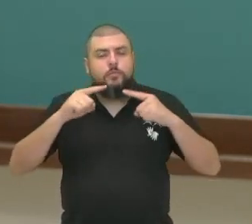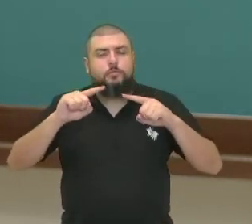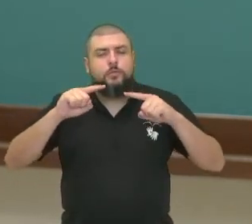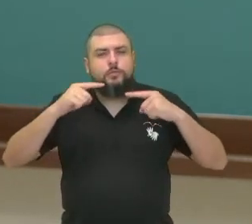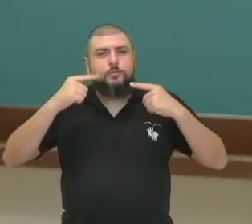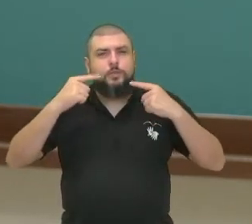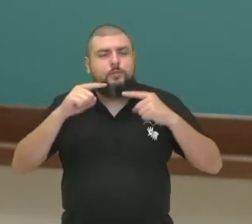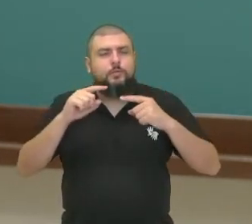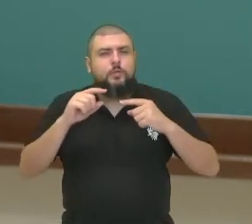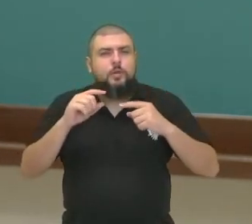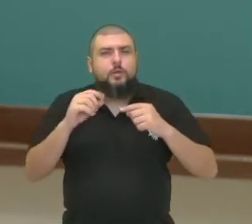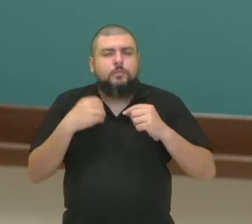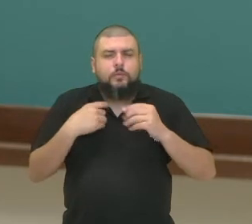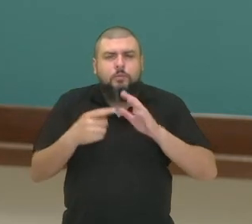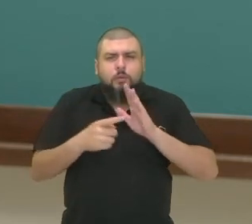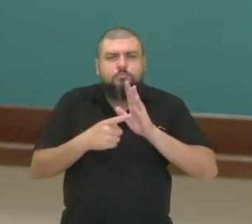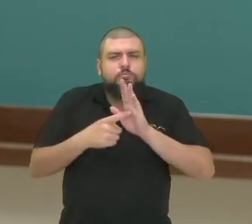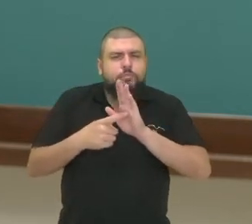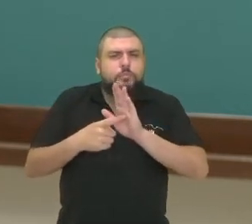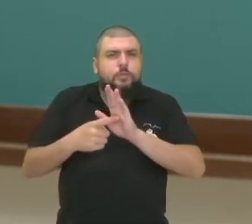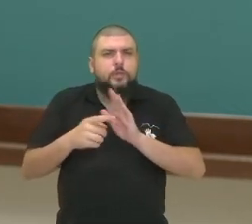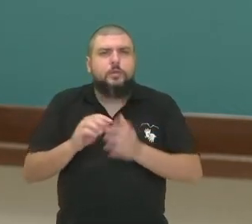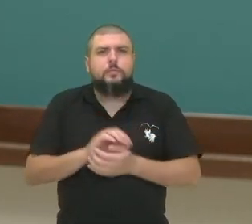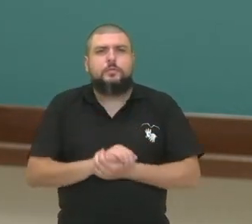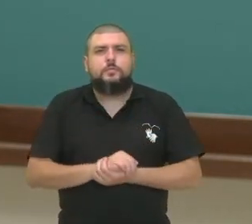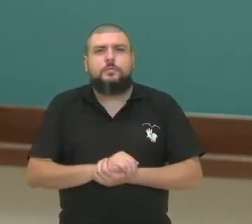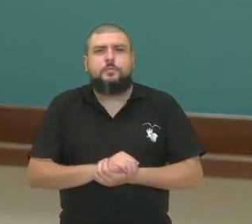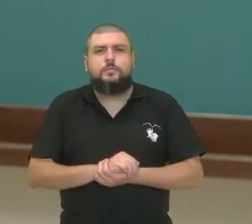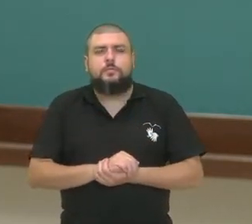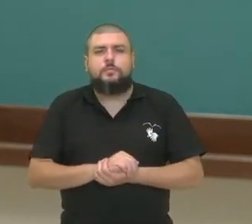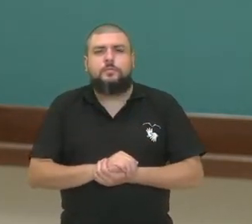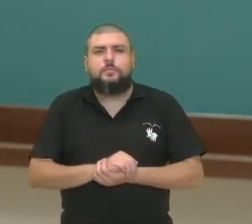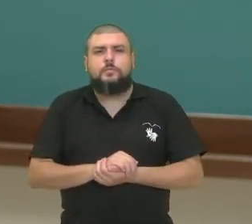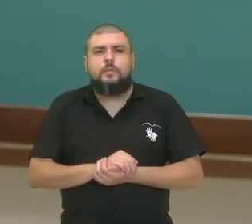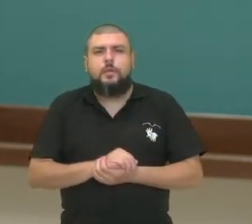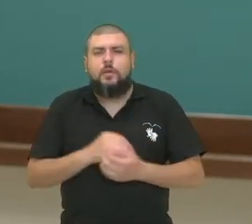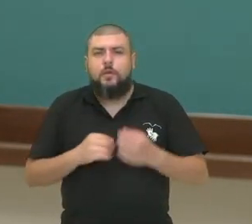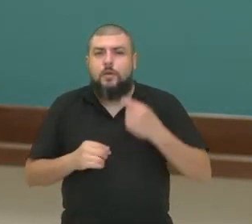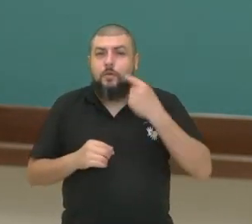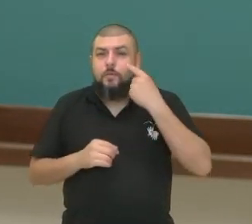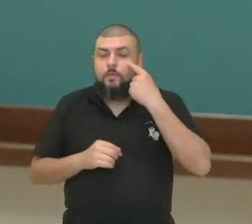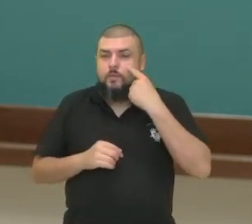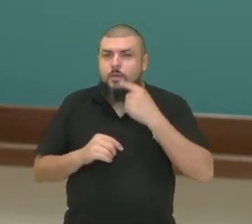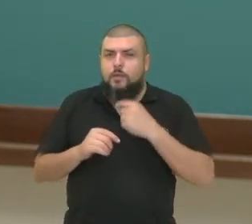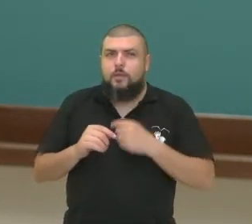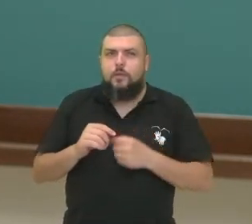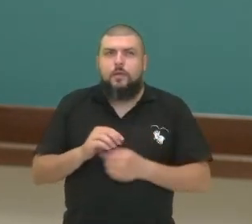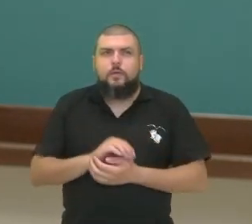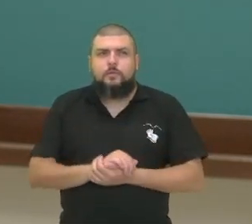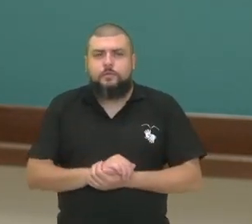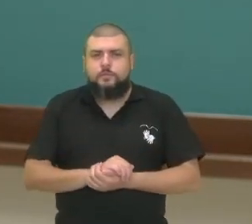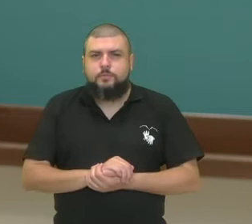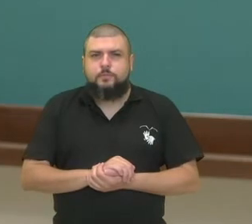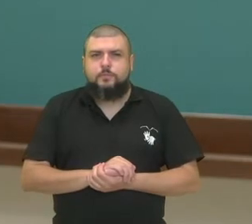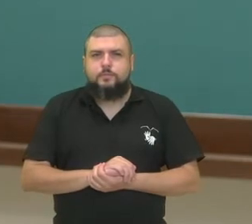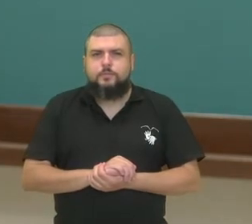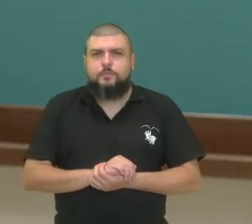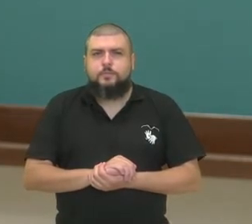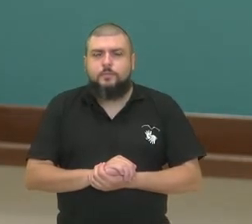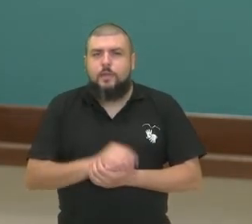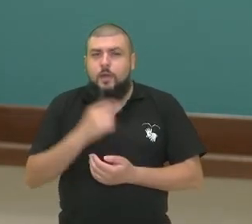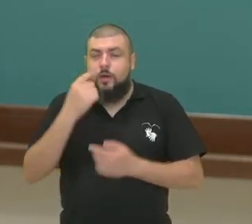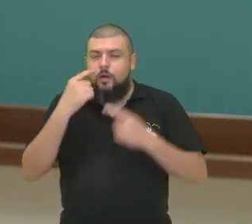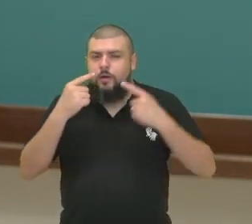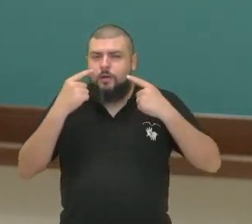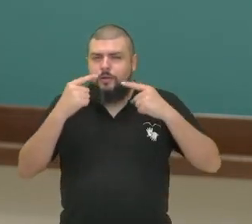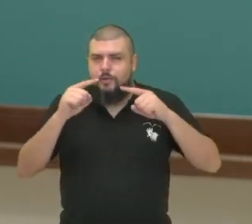pela censura. No caso aqui, leia a primeira estrofe da canção, Pra Não Dizer Que Não Falei das Flores, de Geraldo Vandré. Olha